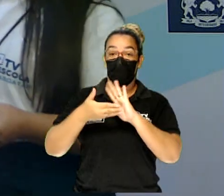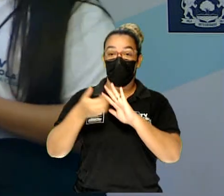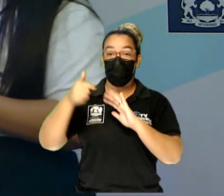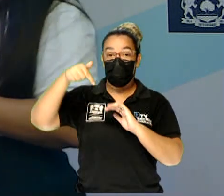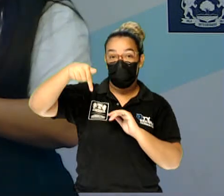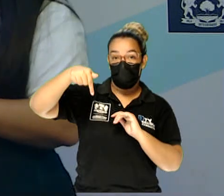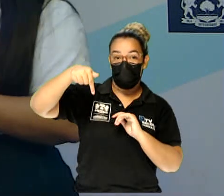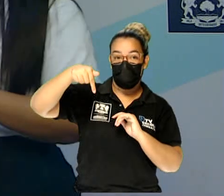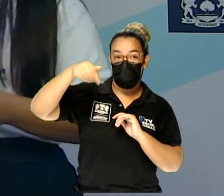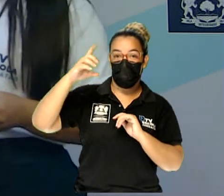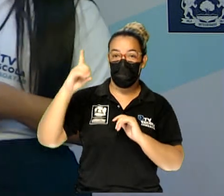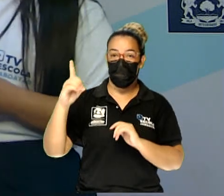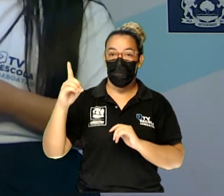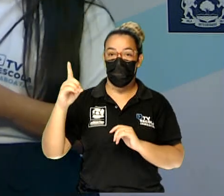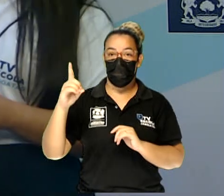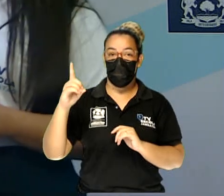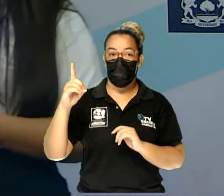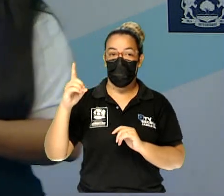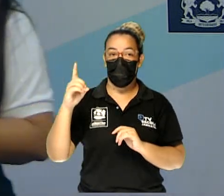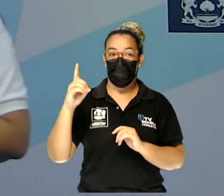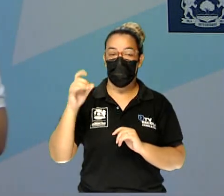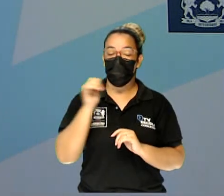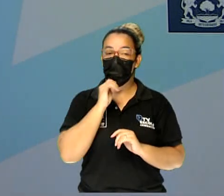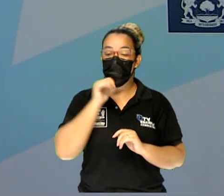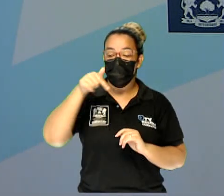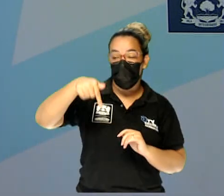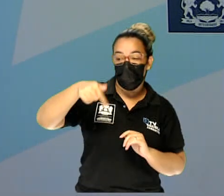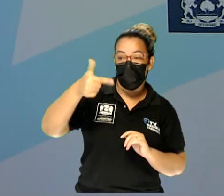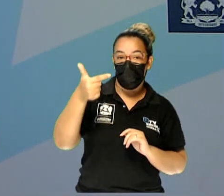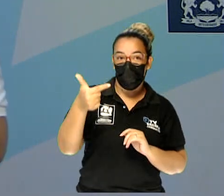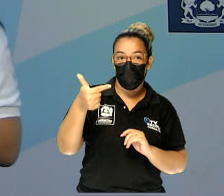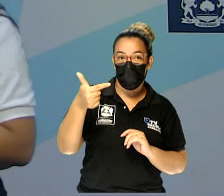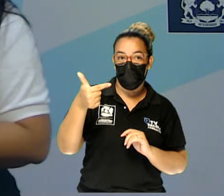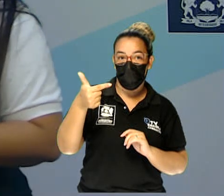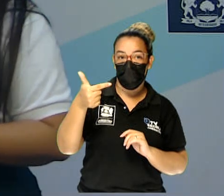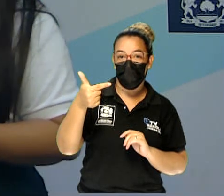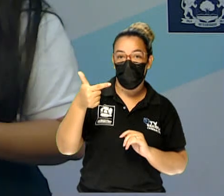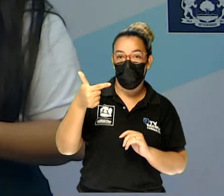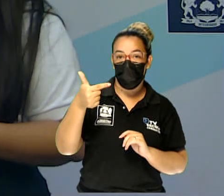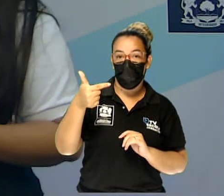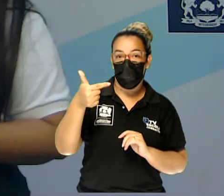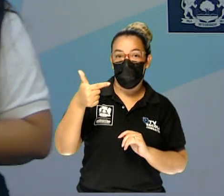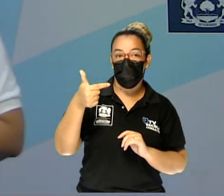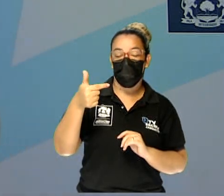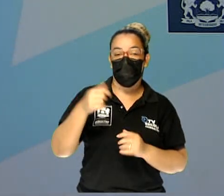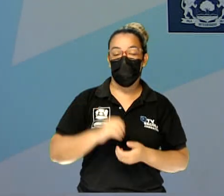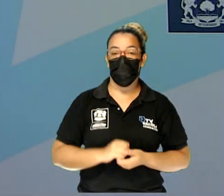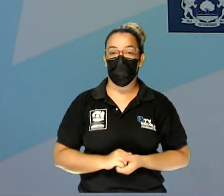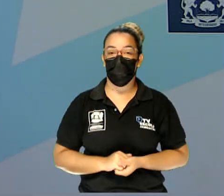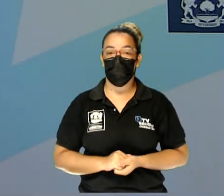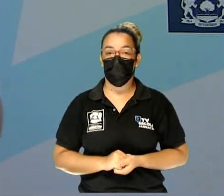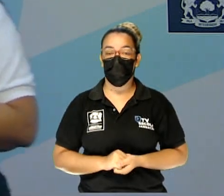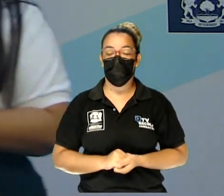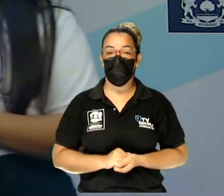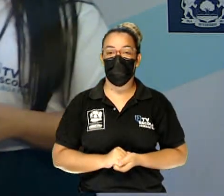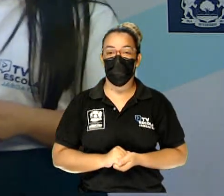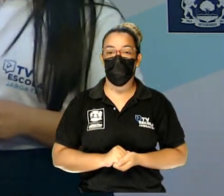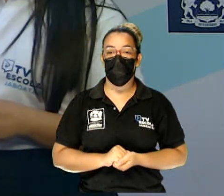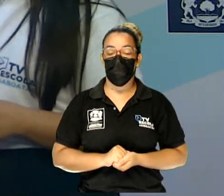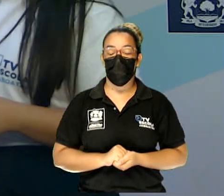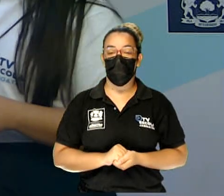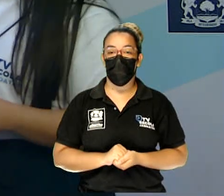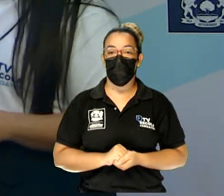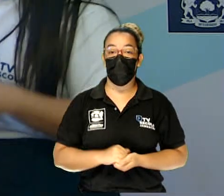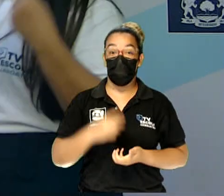os 72, sobraram quantas? Sobraram 3 unidades e 2